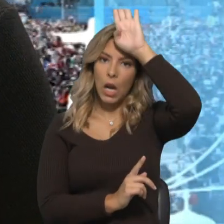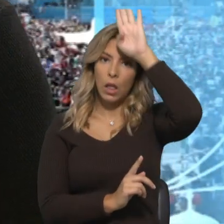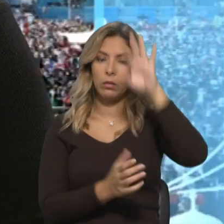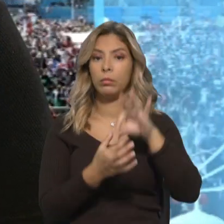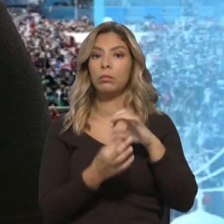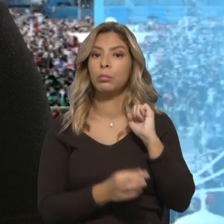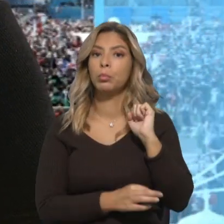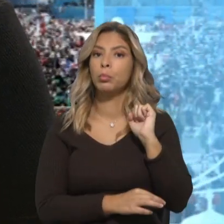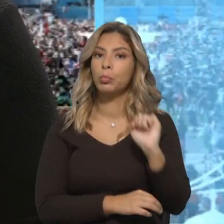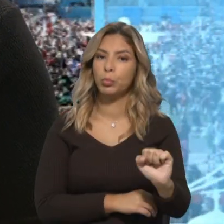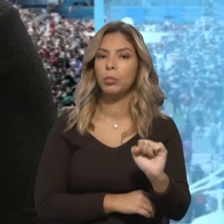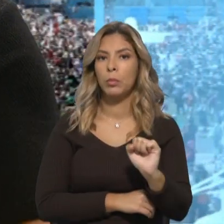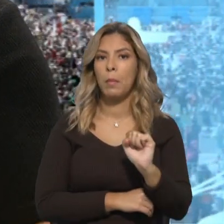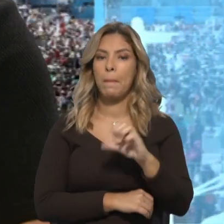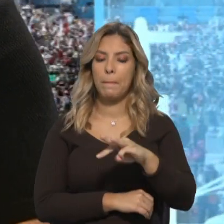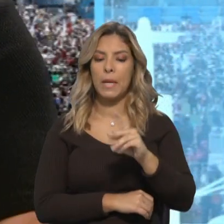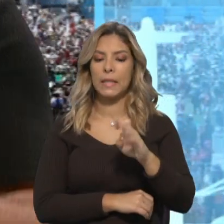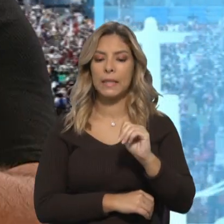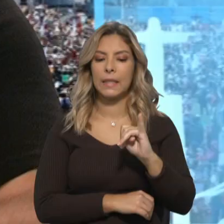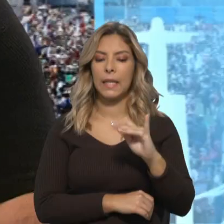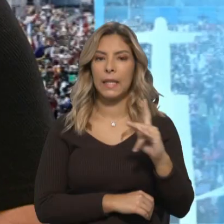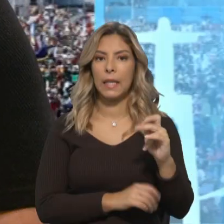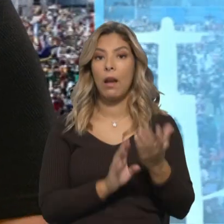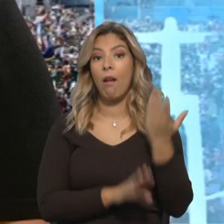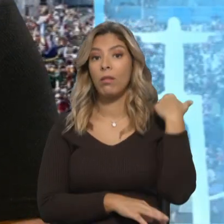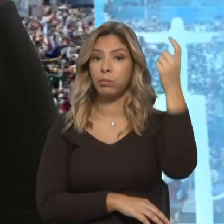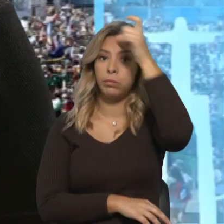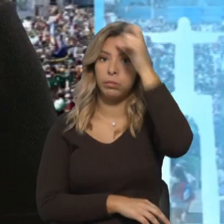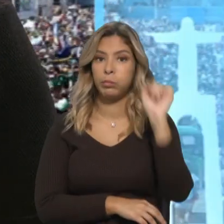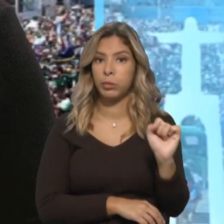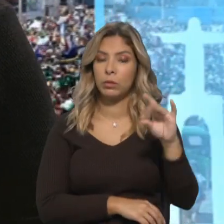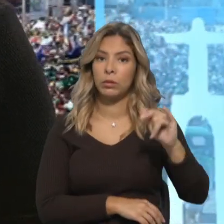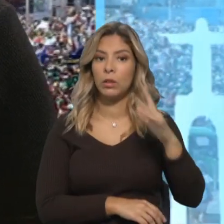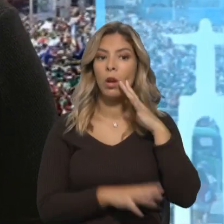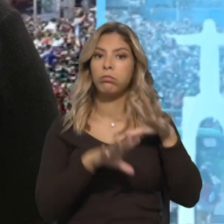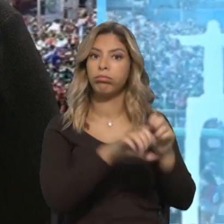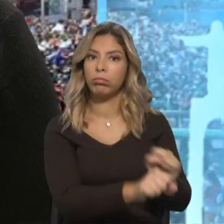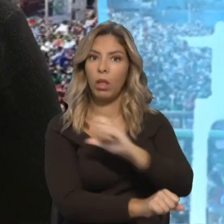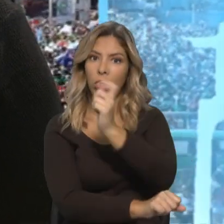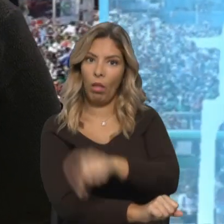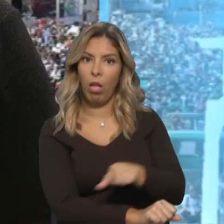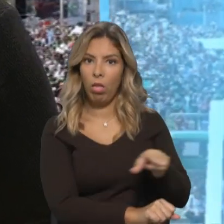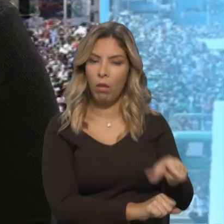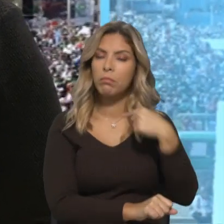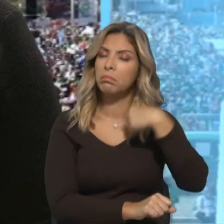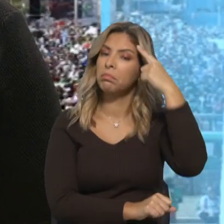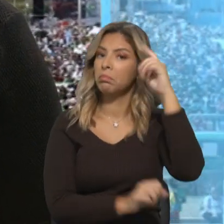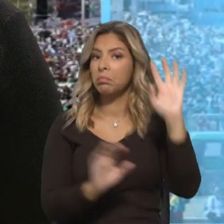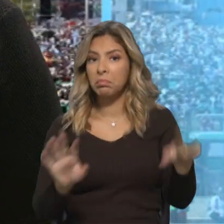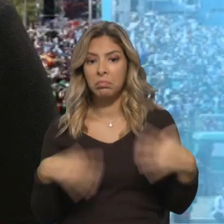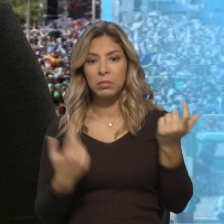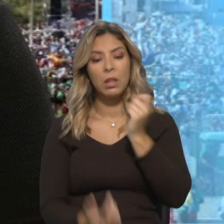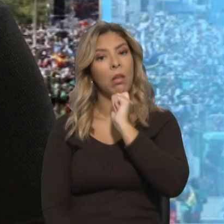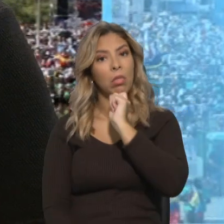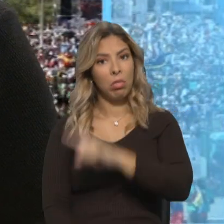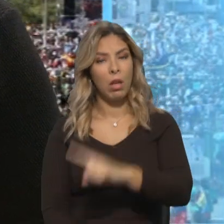trabalhava na Etiópia, que estava sob a invasão e colonização italiana. Então ele pensava eventualmente poder um dia ir